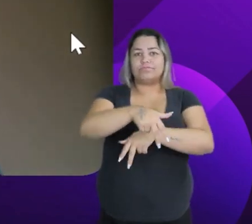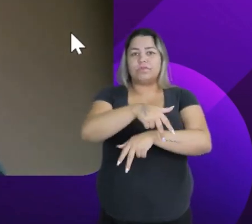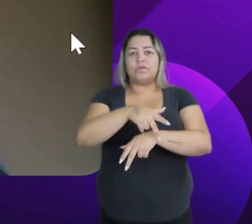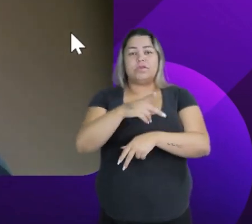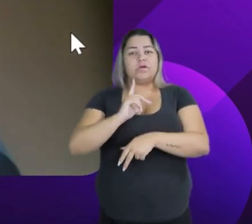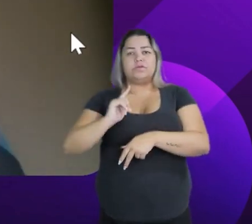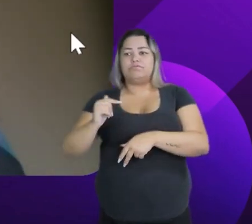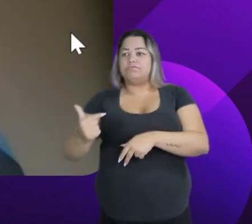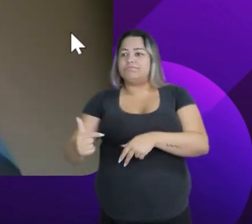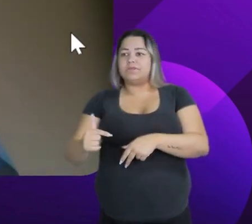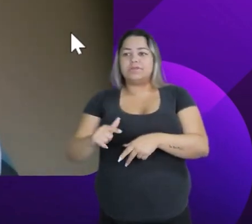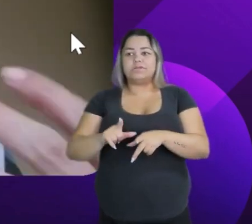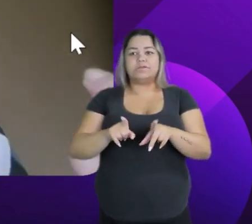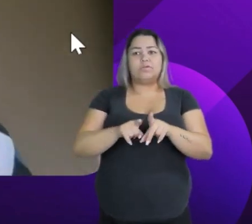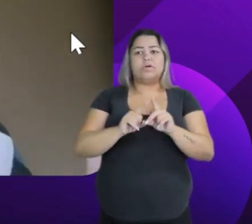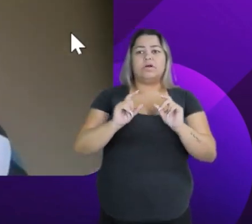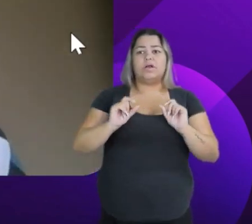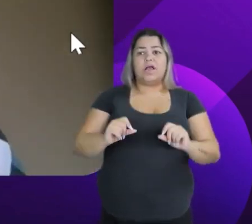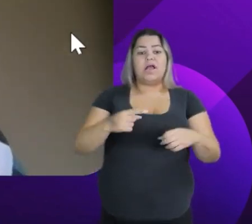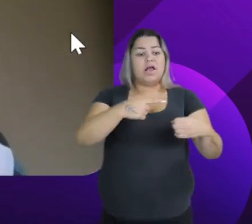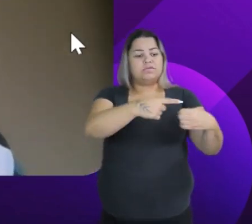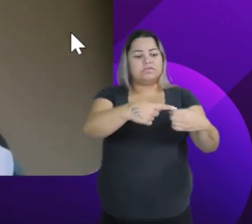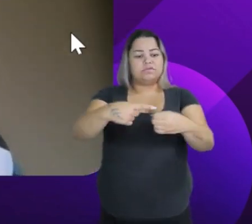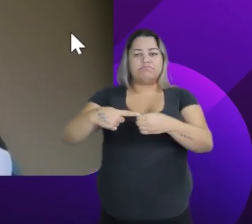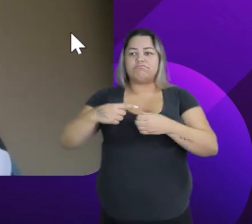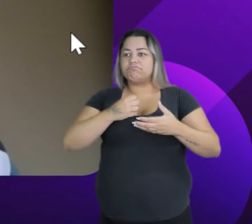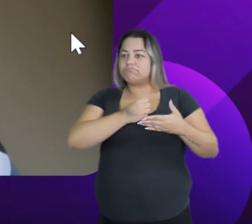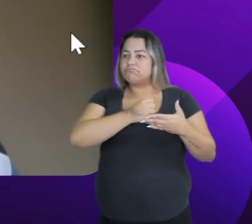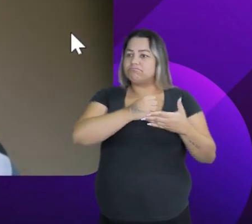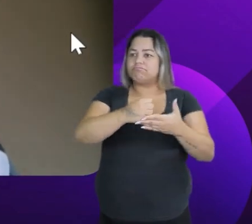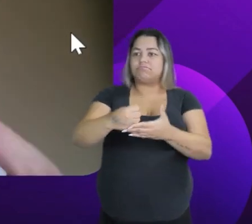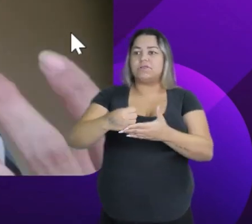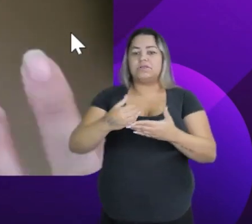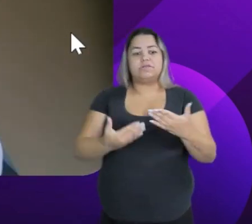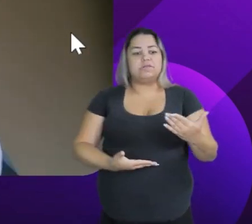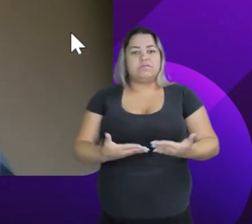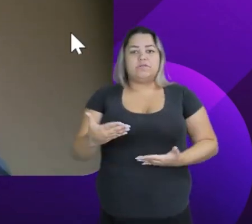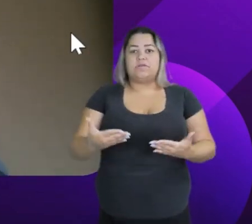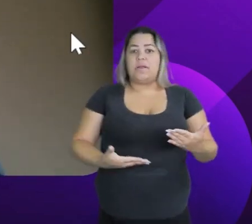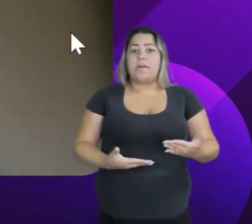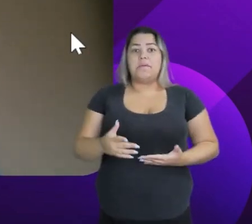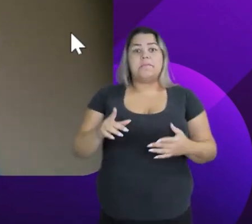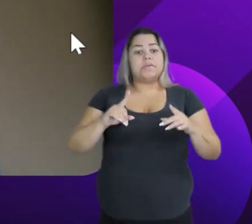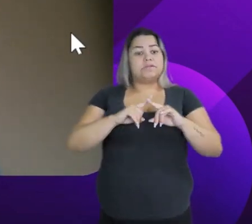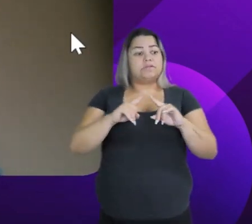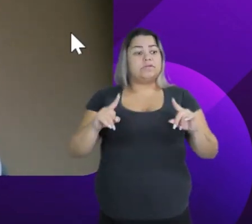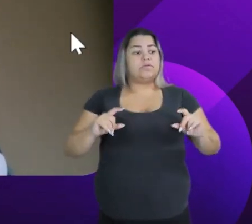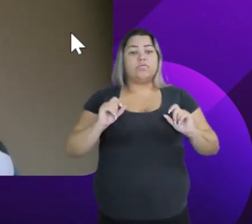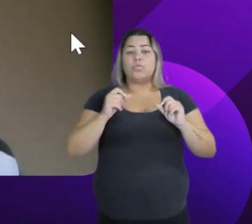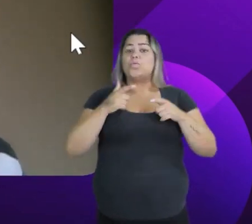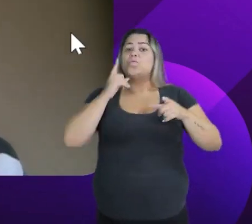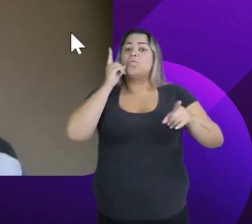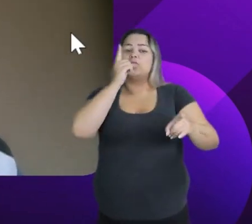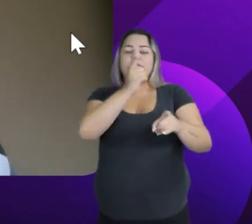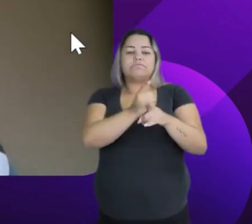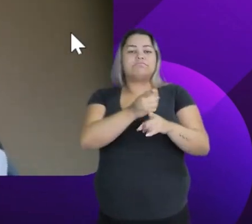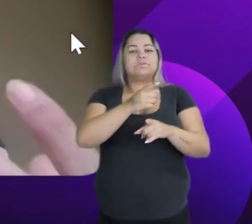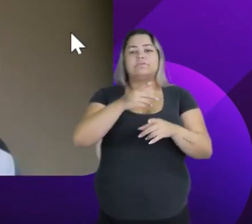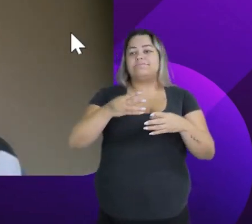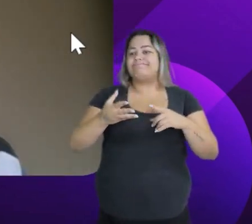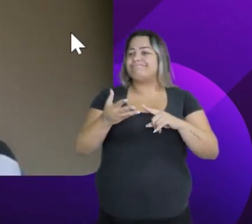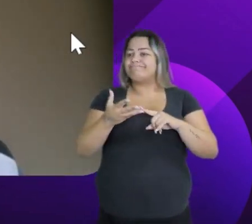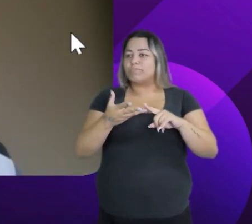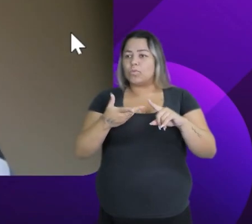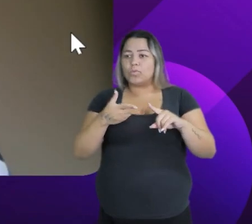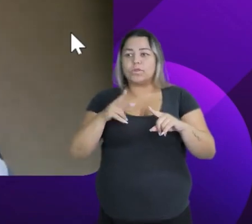tenho a condição, a cidade ela oferta uma série de serviços, mas eles estão localizados de uma maneira que muitas vezes quem